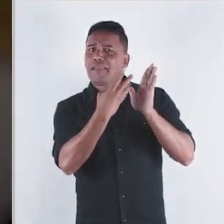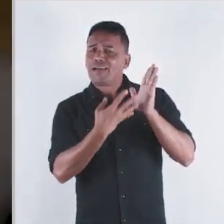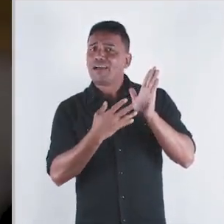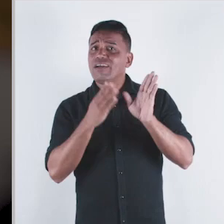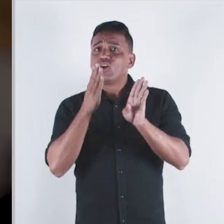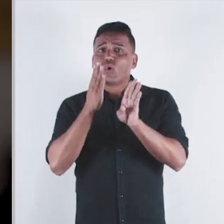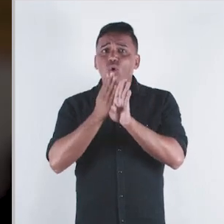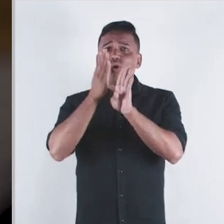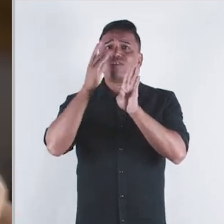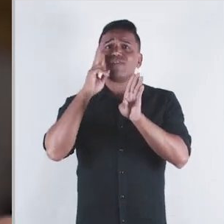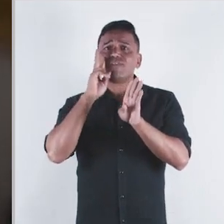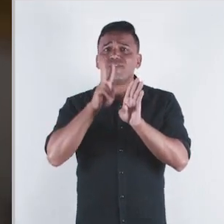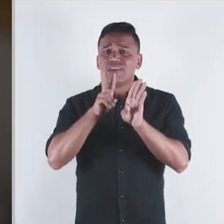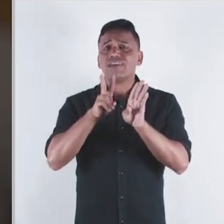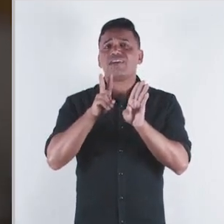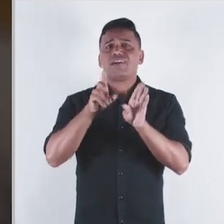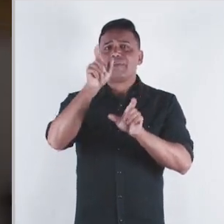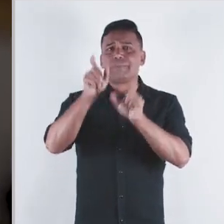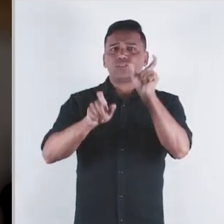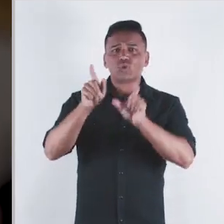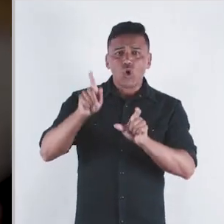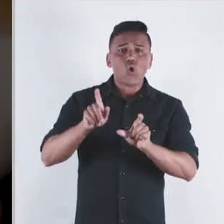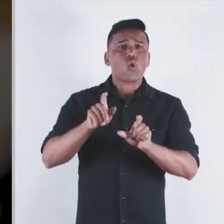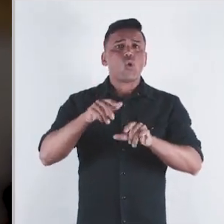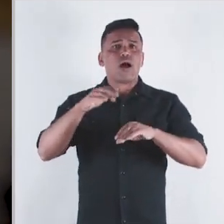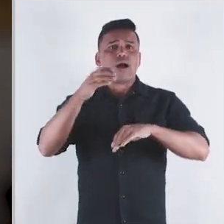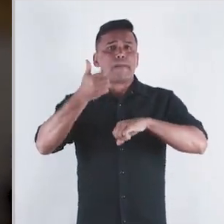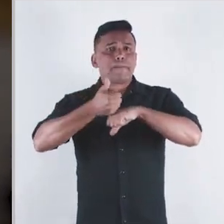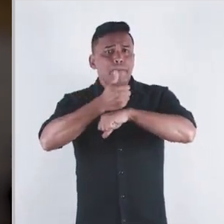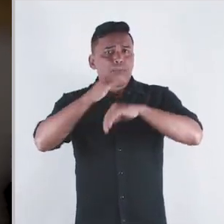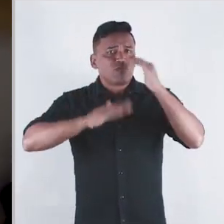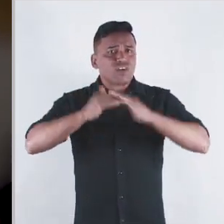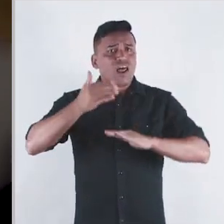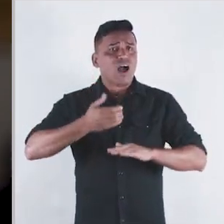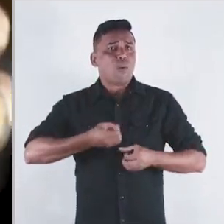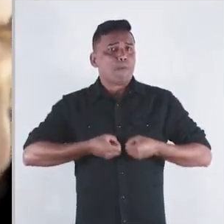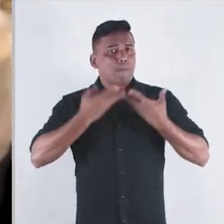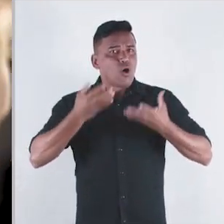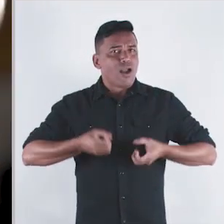poetas e fiquei pensando, inclusive, né?